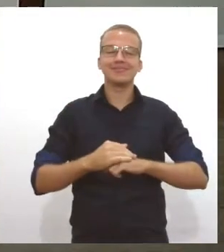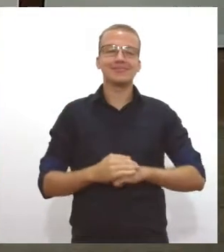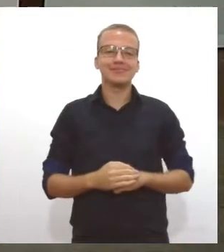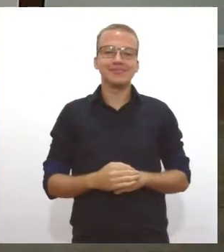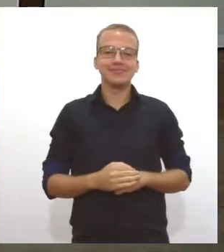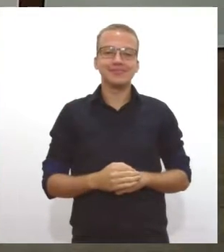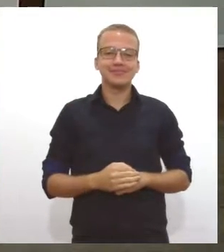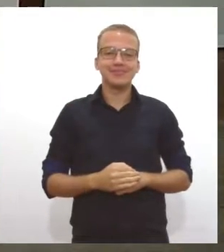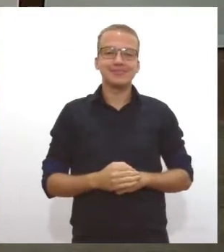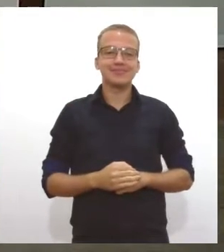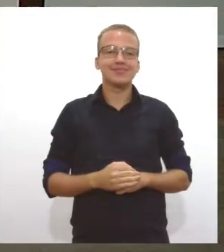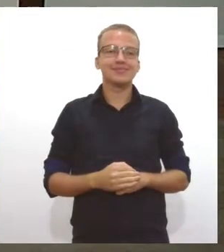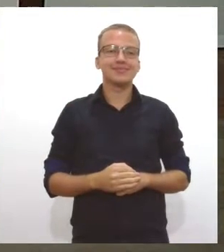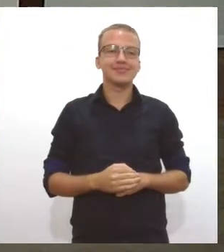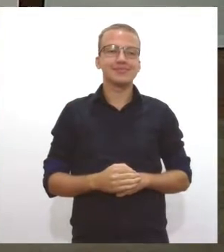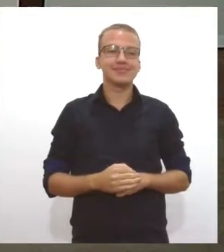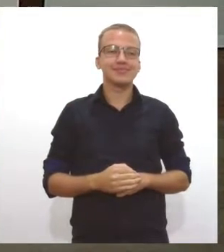obrigada